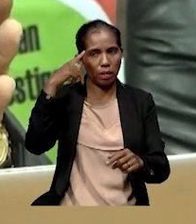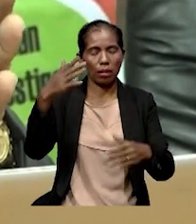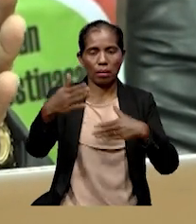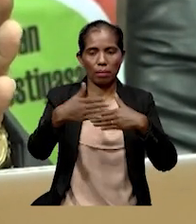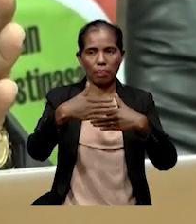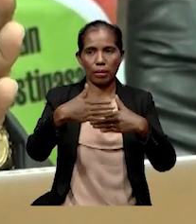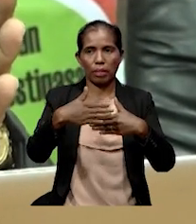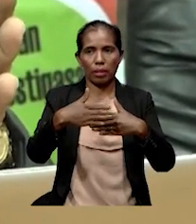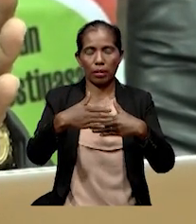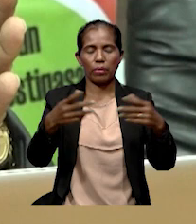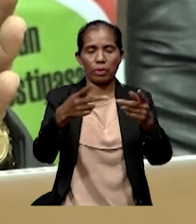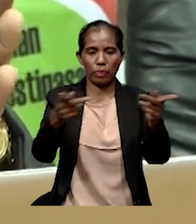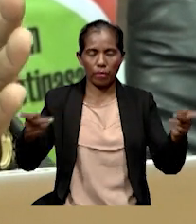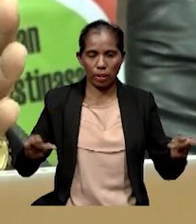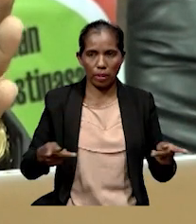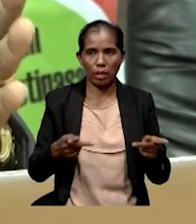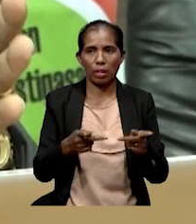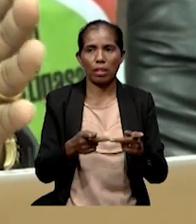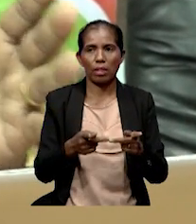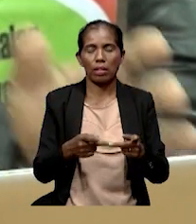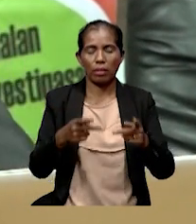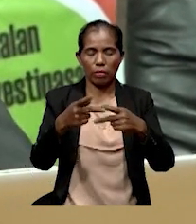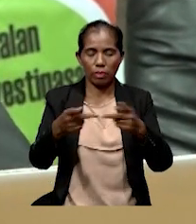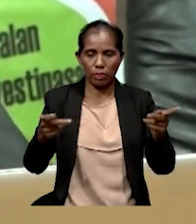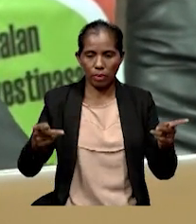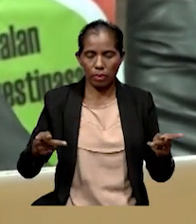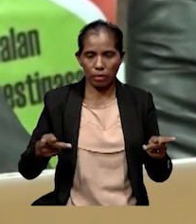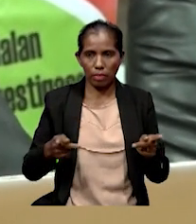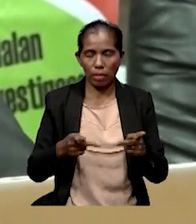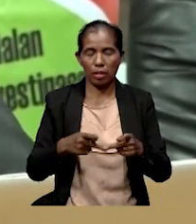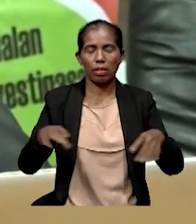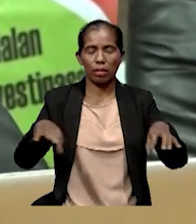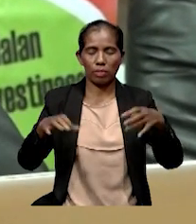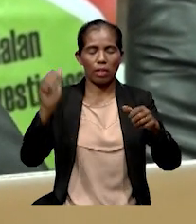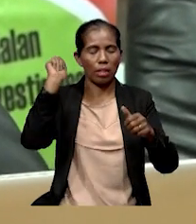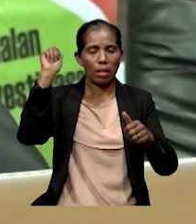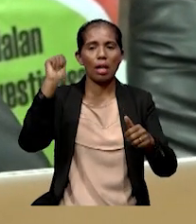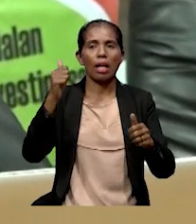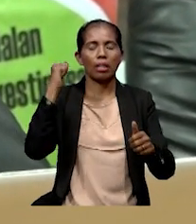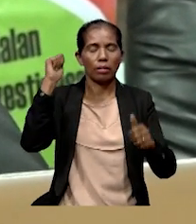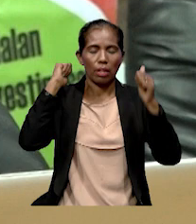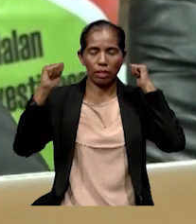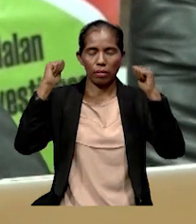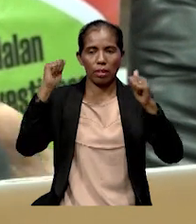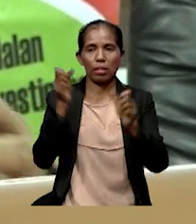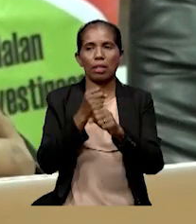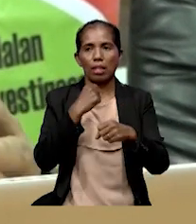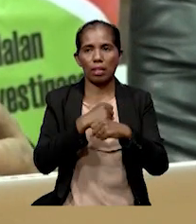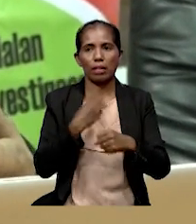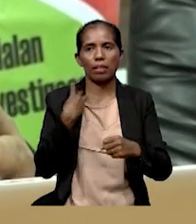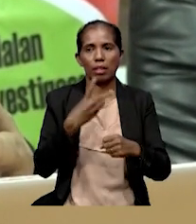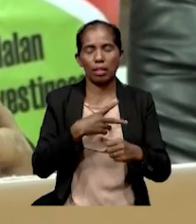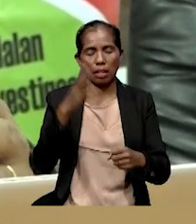biciclos husi fatin ka repressão na be serviço atividade sira ne halo. Tau ita